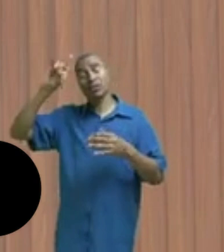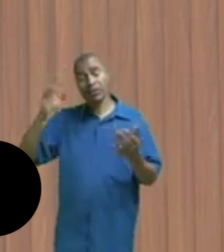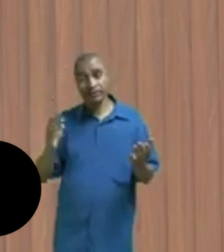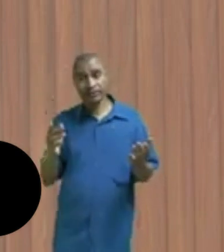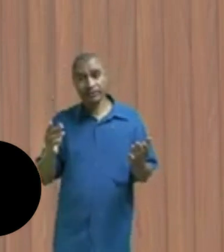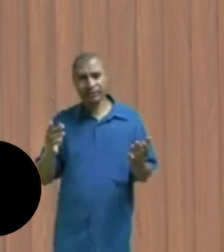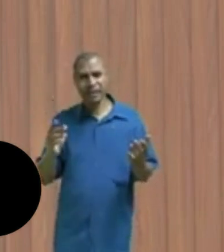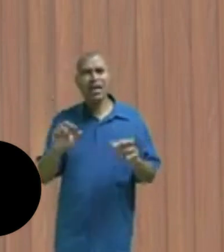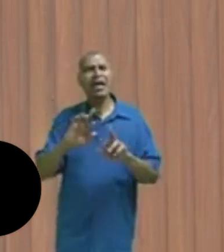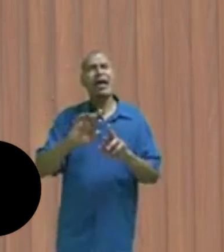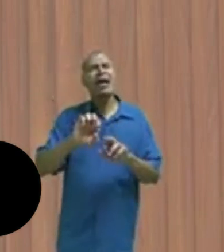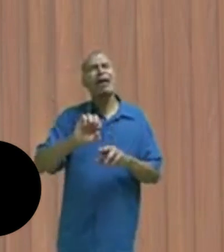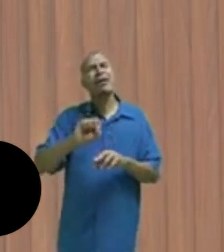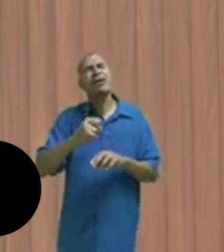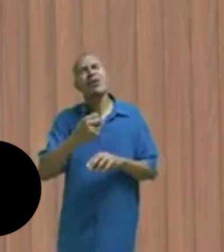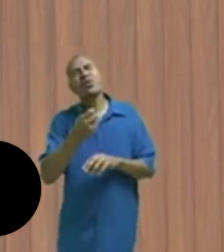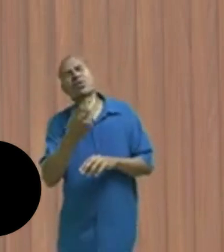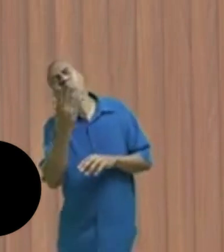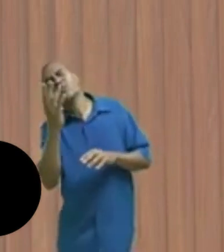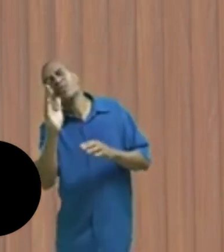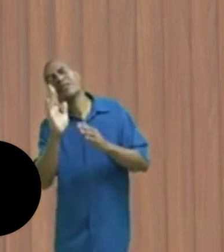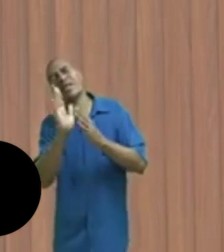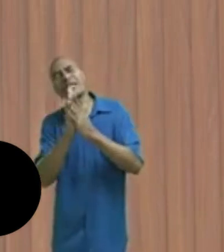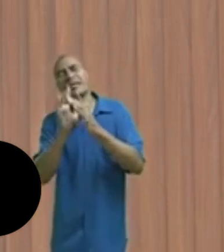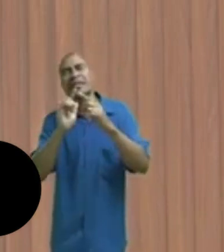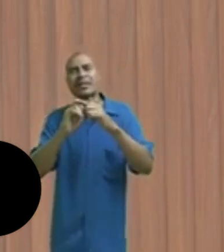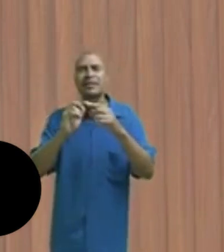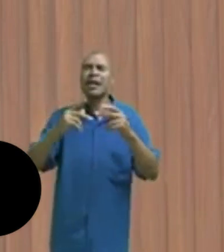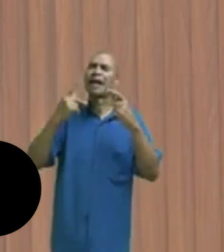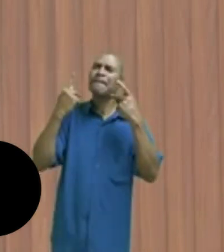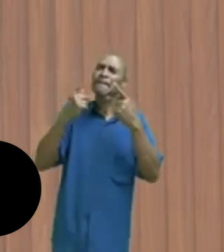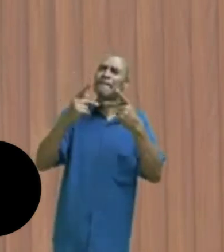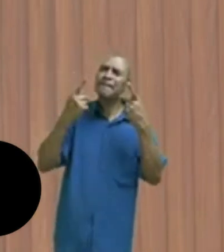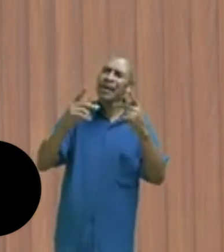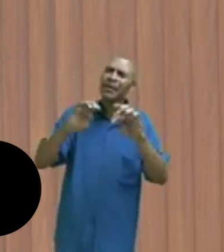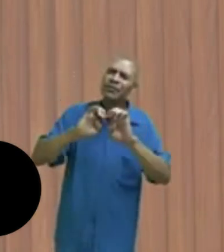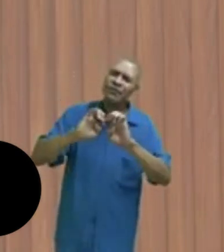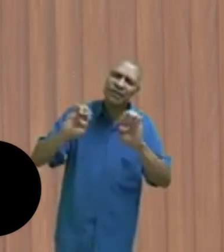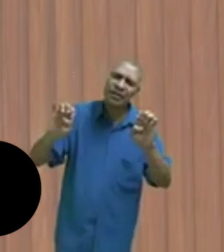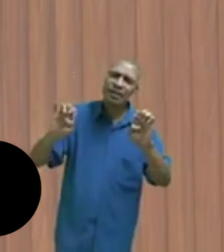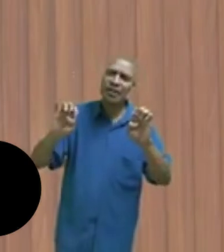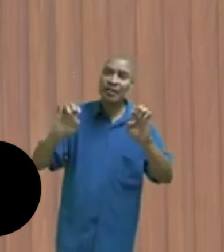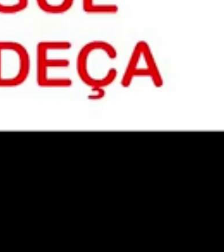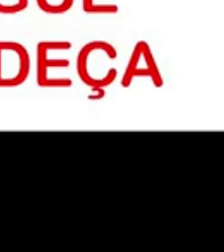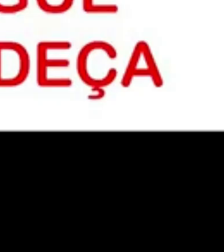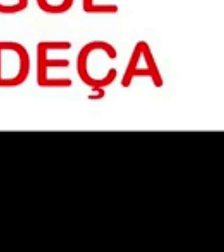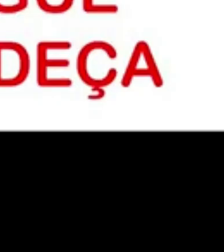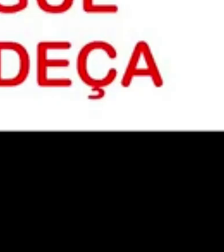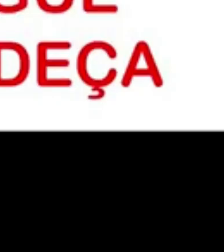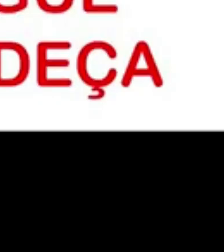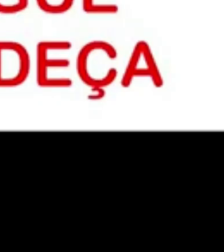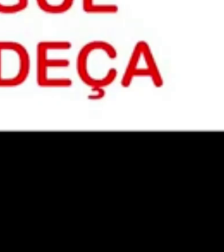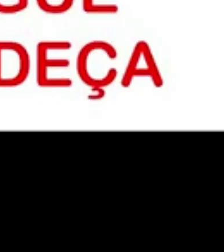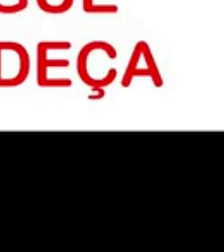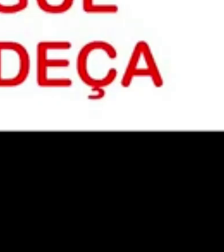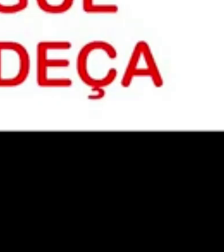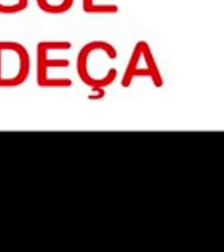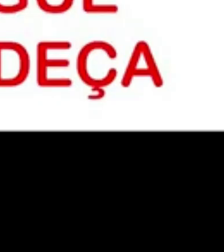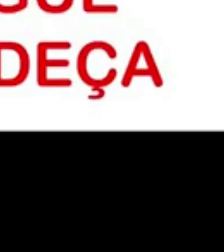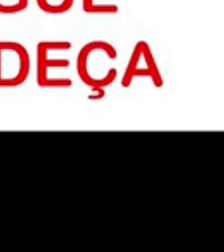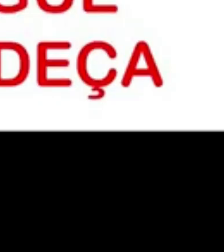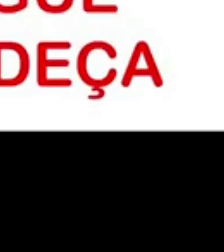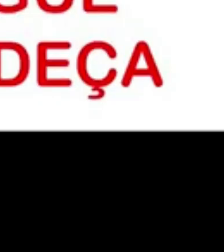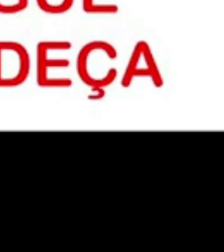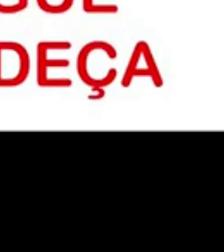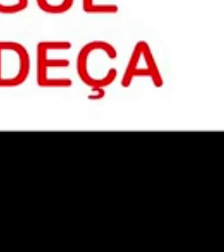Muitas igrejas e pastores hoje fazem a mesma coisa. A não ser que você compre, pague e obedeça, você não pode